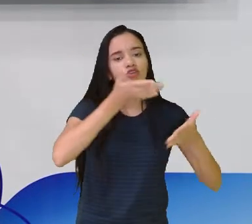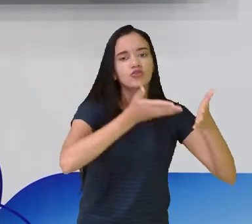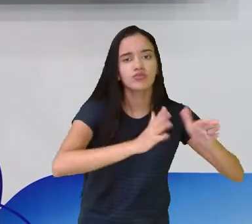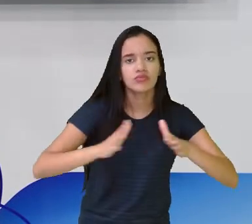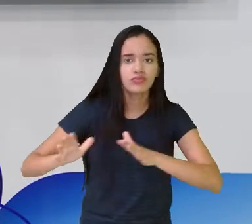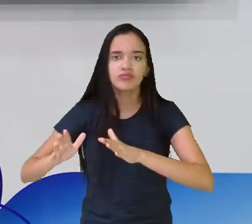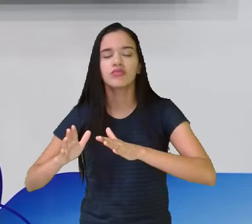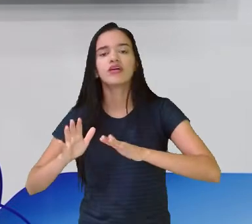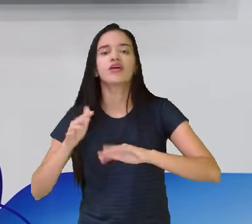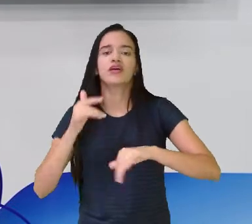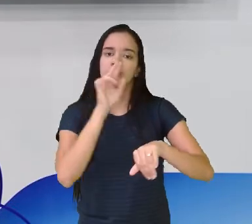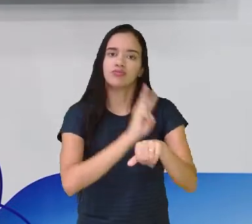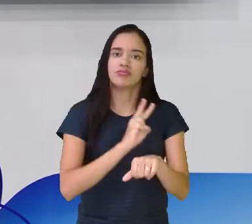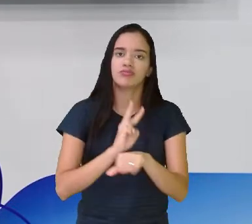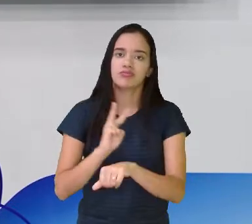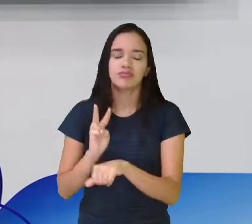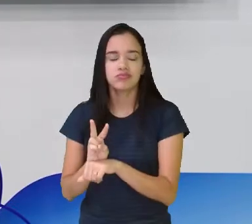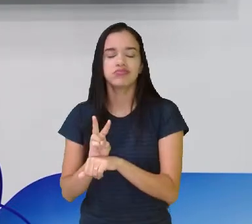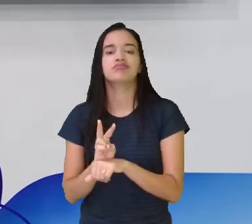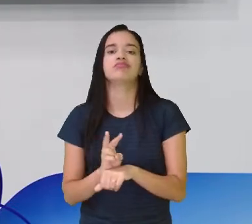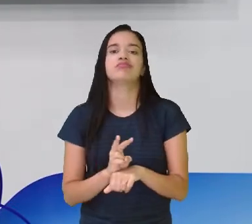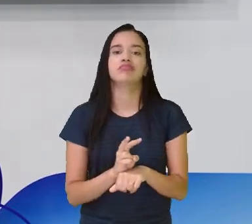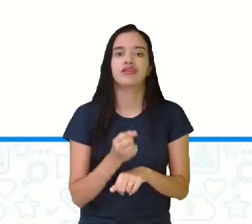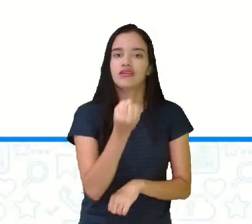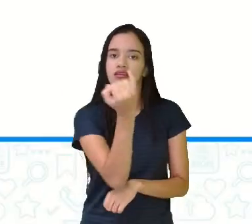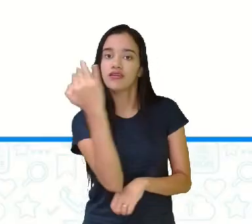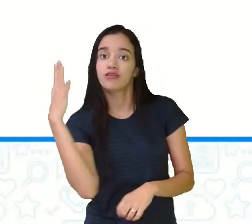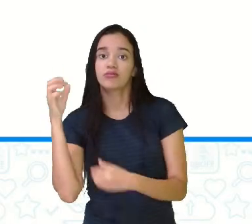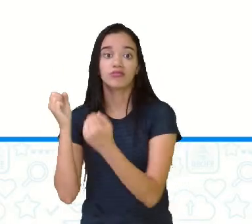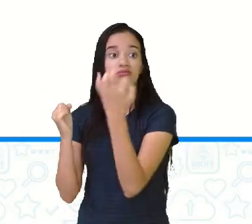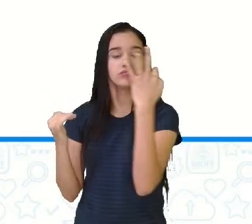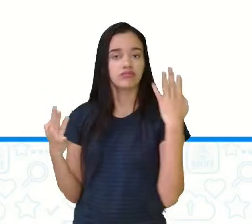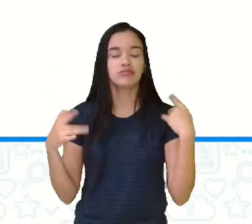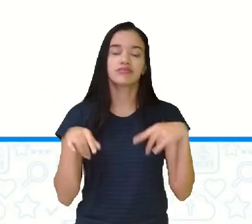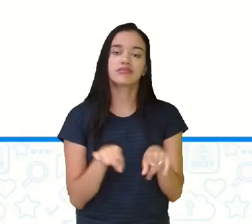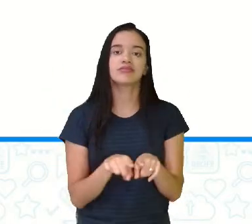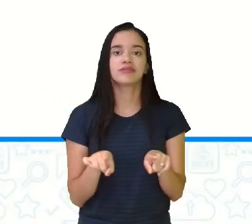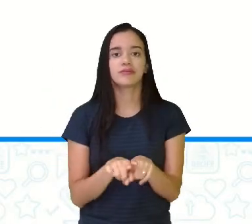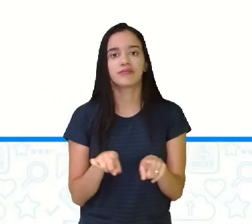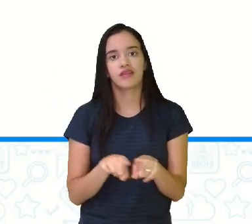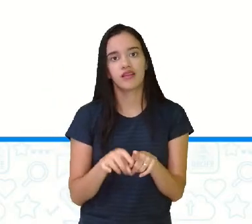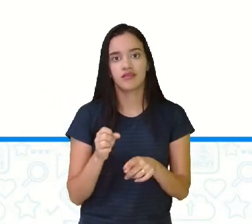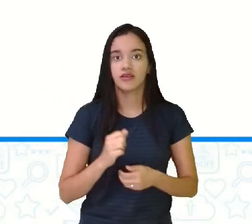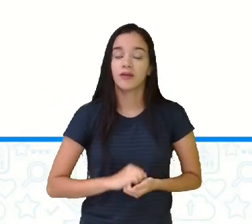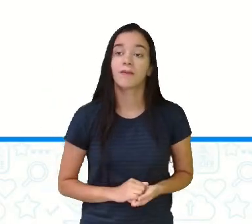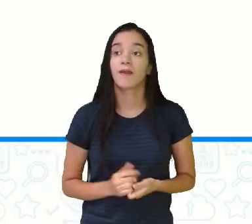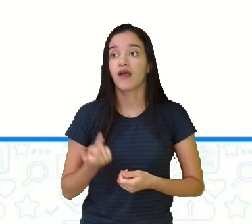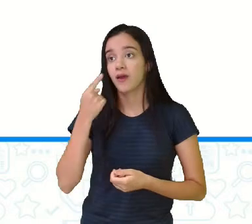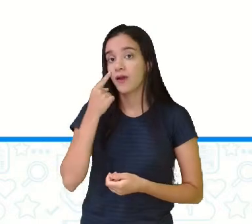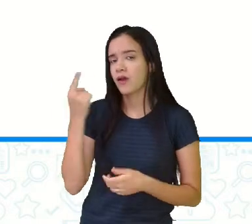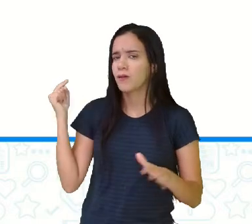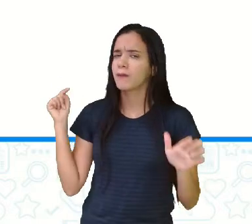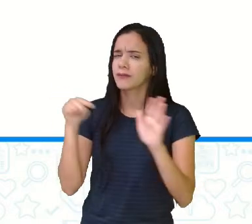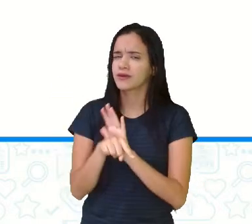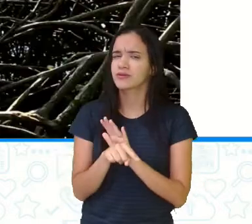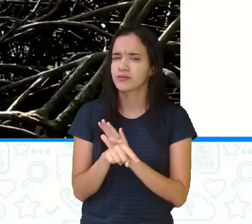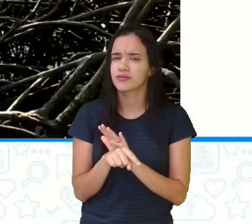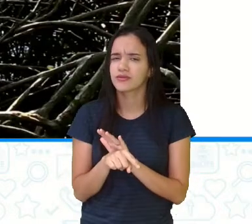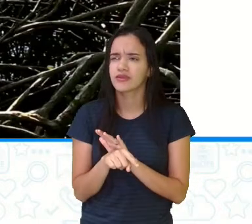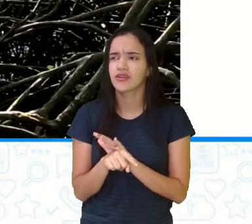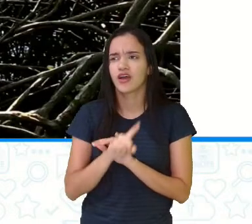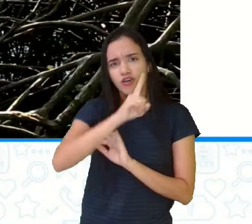de preservação desse meio ambiente, preservação da floresta. E aí eu trouxe uma pergunta: você conhece